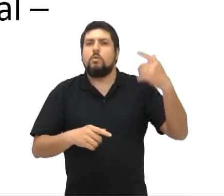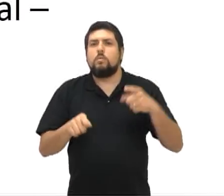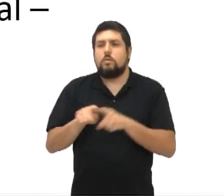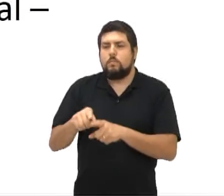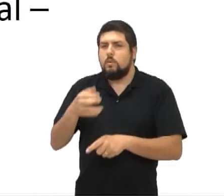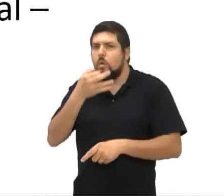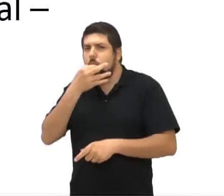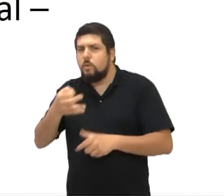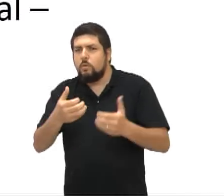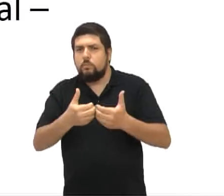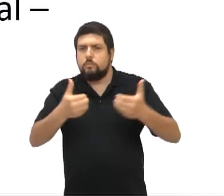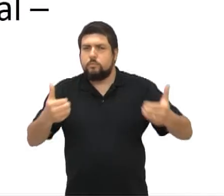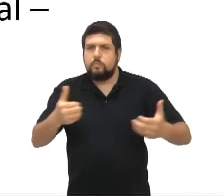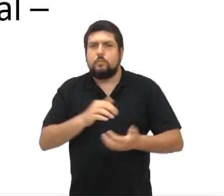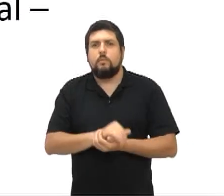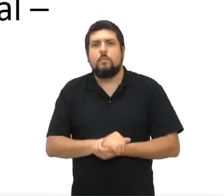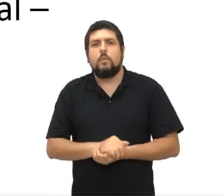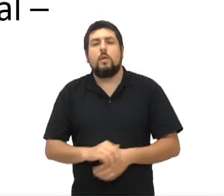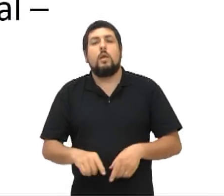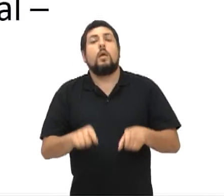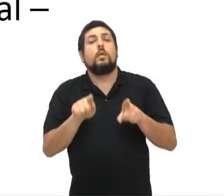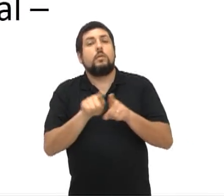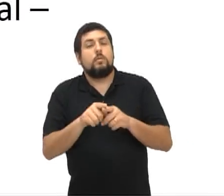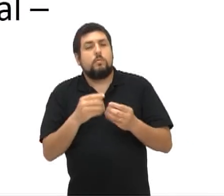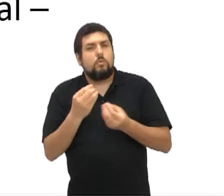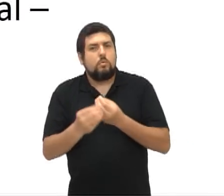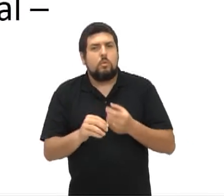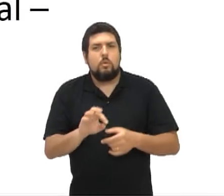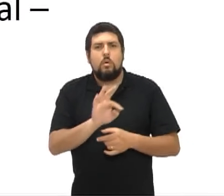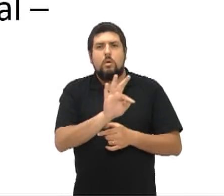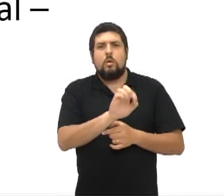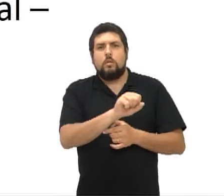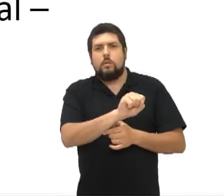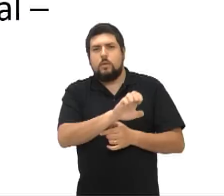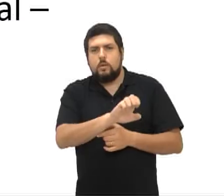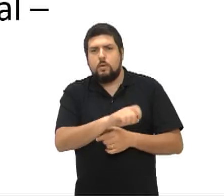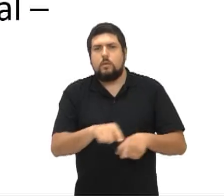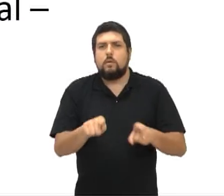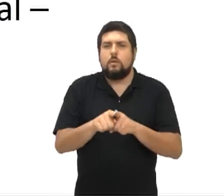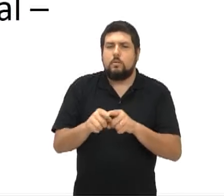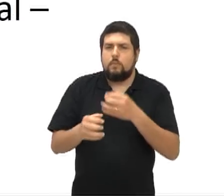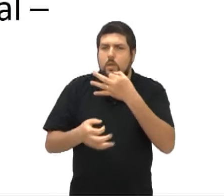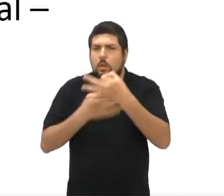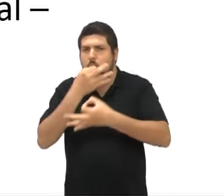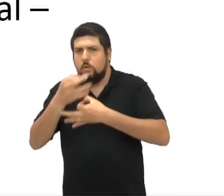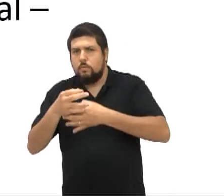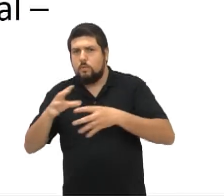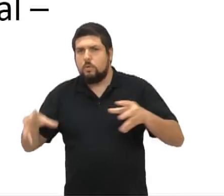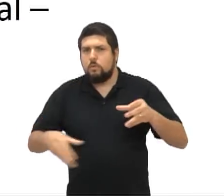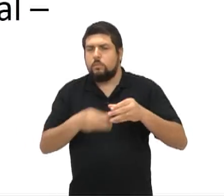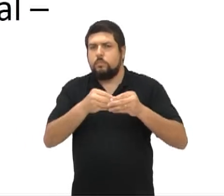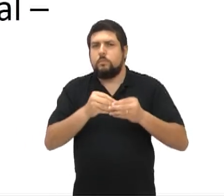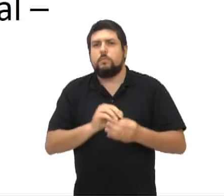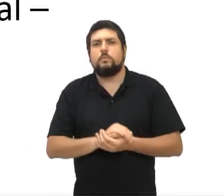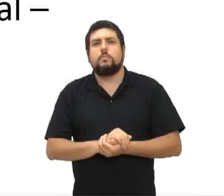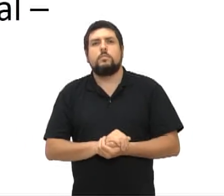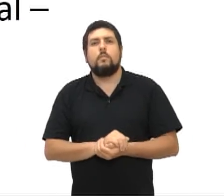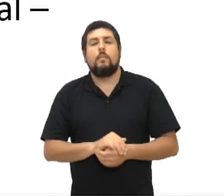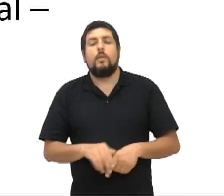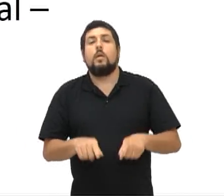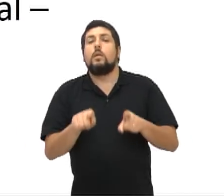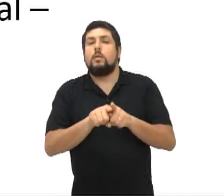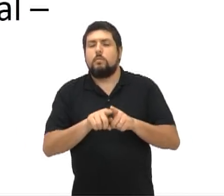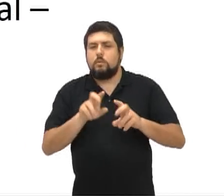fato, estabelecemos a relação entre a tese e os argumentos oferecidos para sustentá-la, analisamos